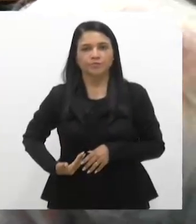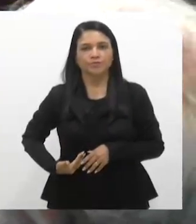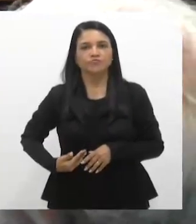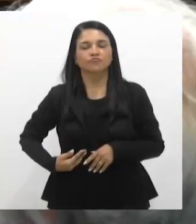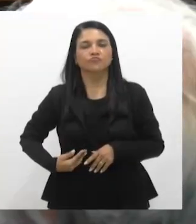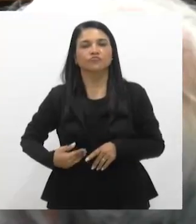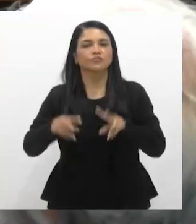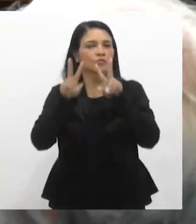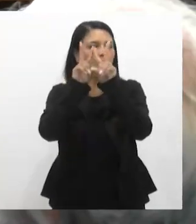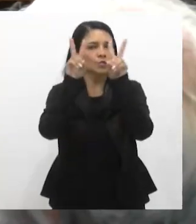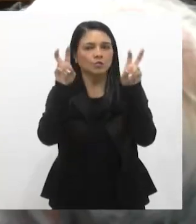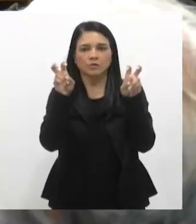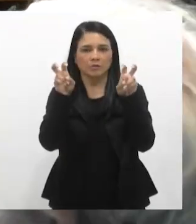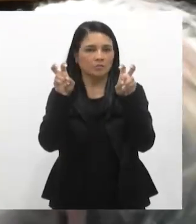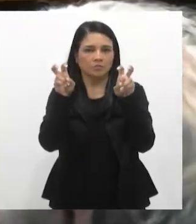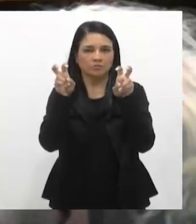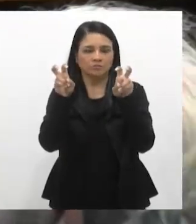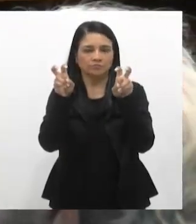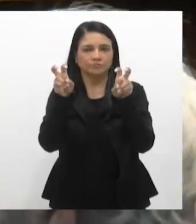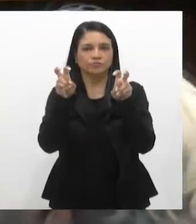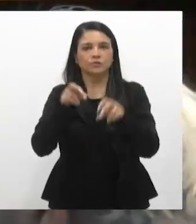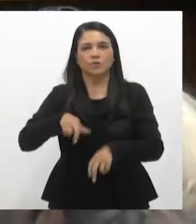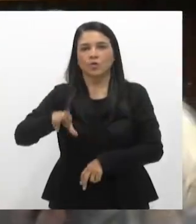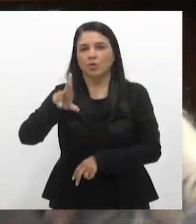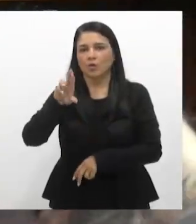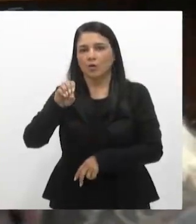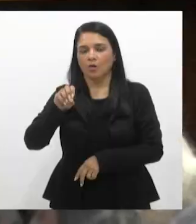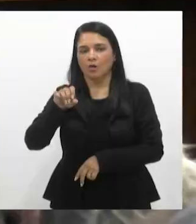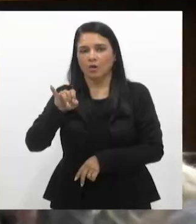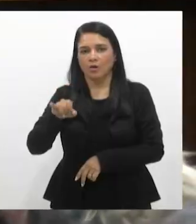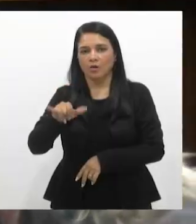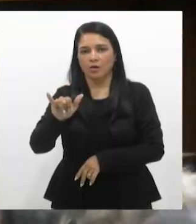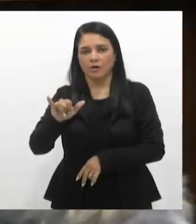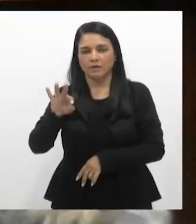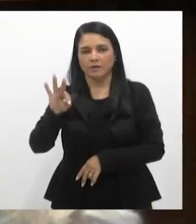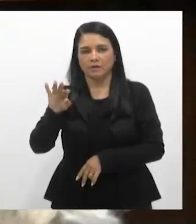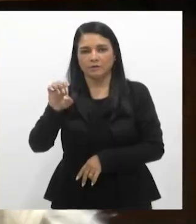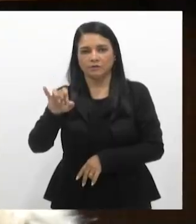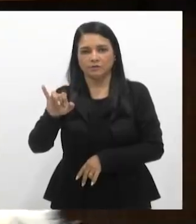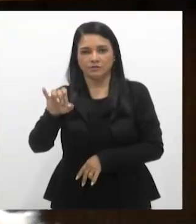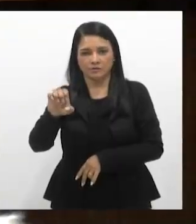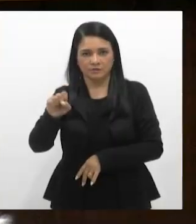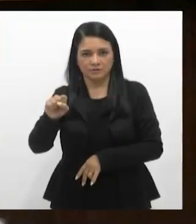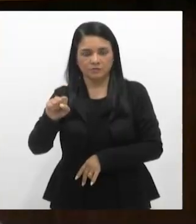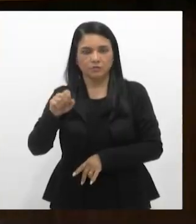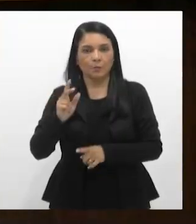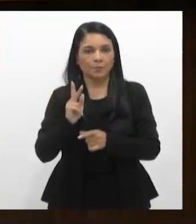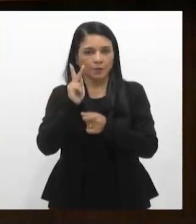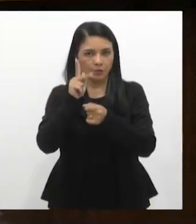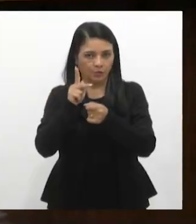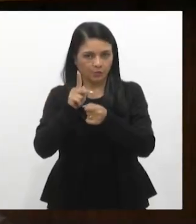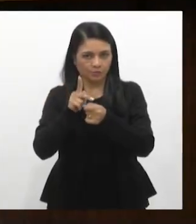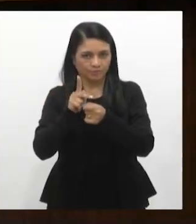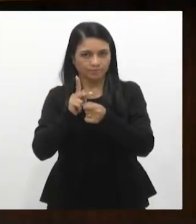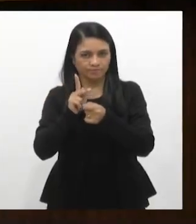sobre a questão dos royalties do petróleo. A gente está falando de uma